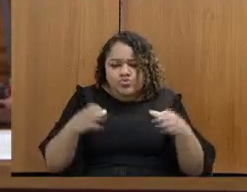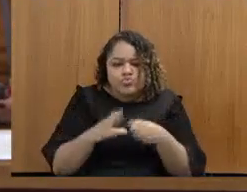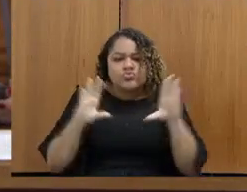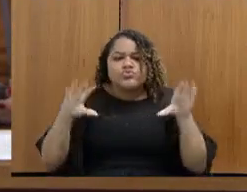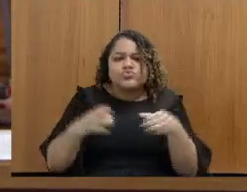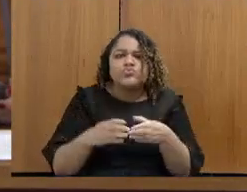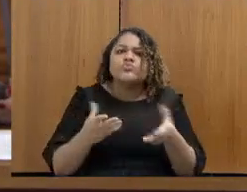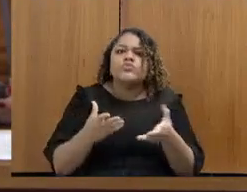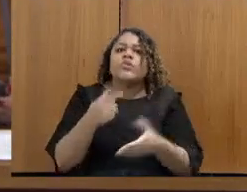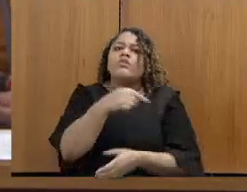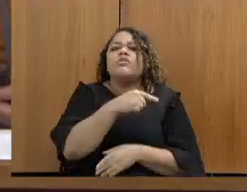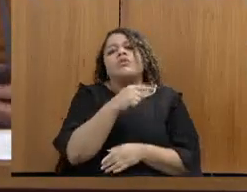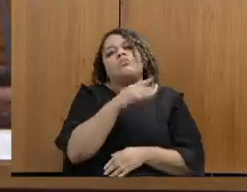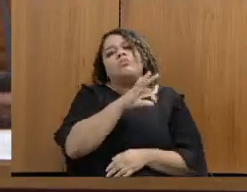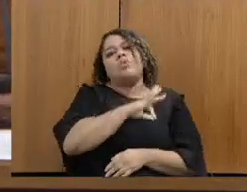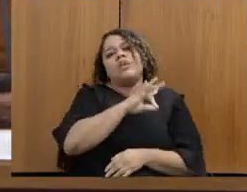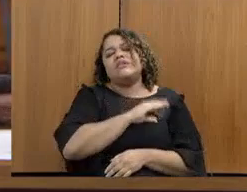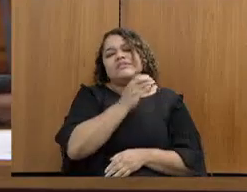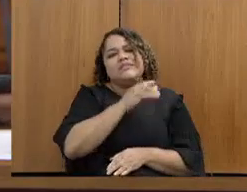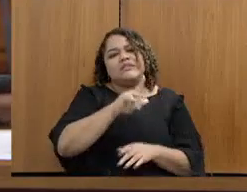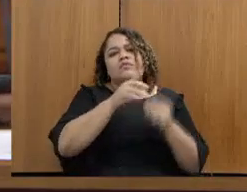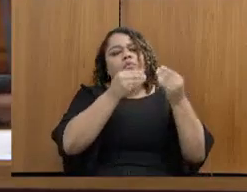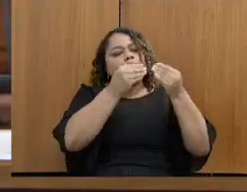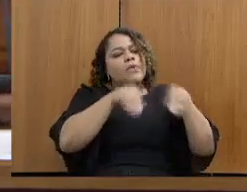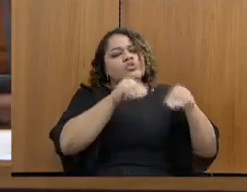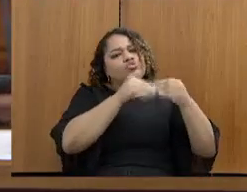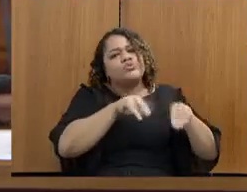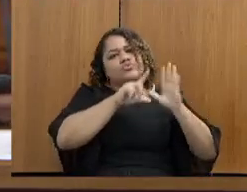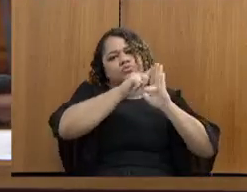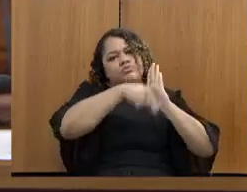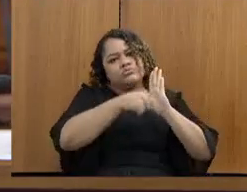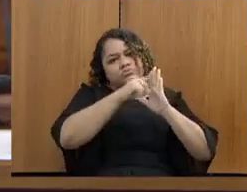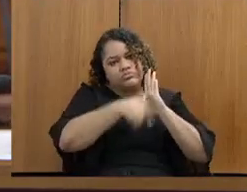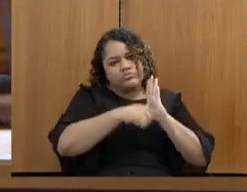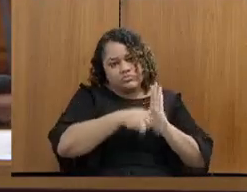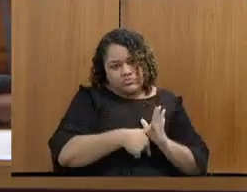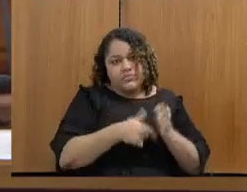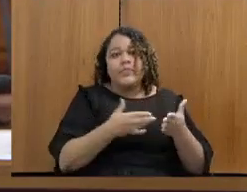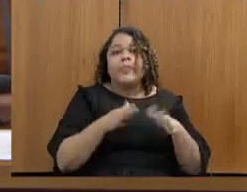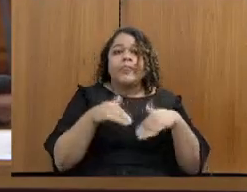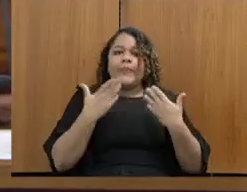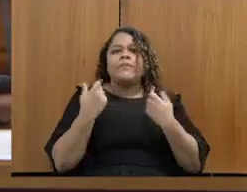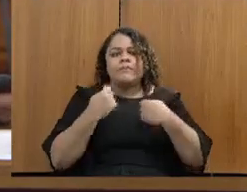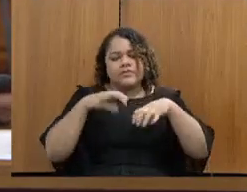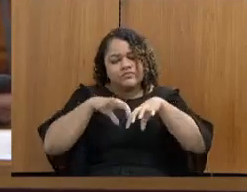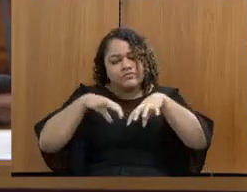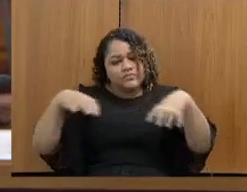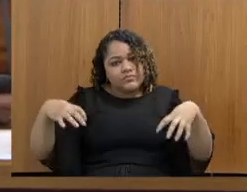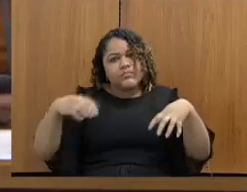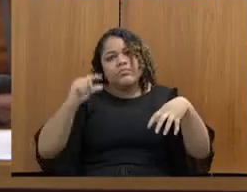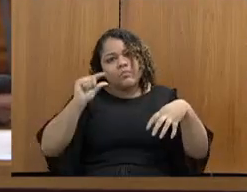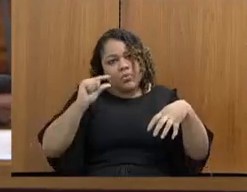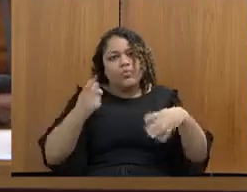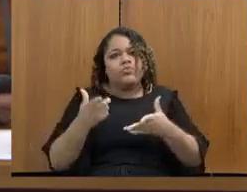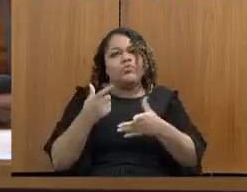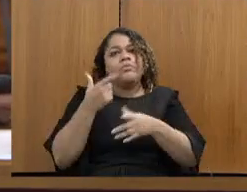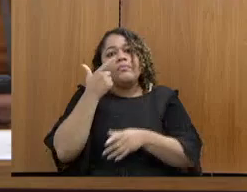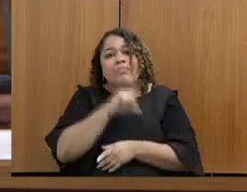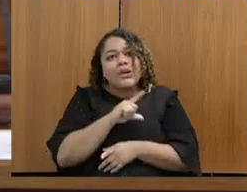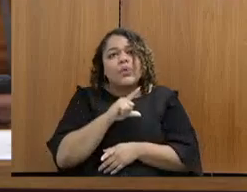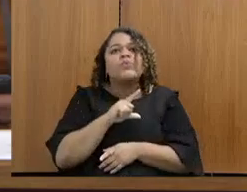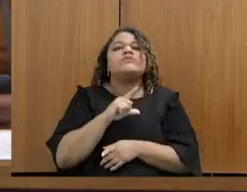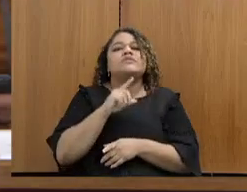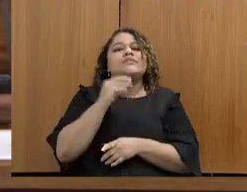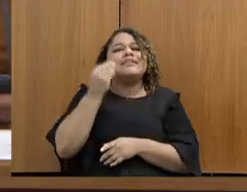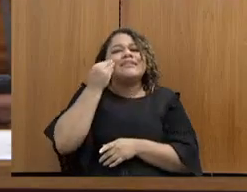cada vez vai ficar mais para trás então a gente precisa agora descolagem para pelo menos pegar essas